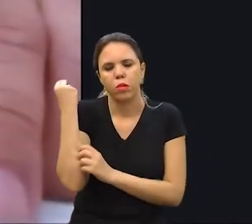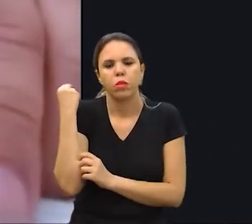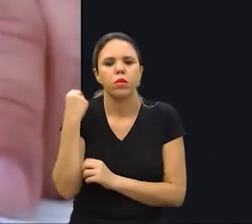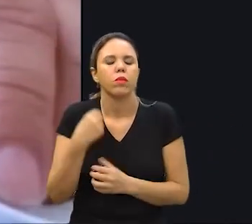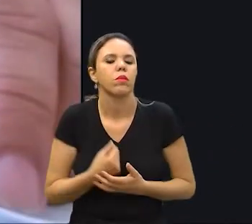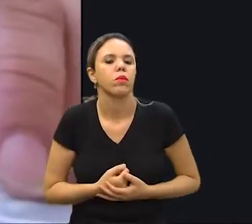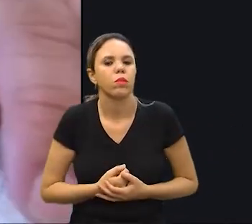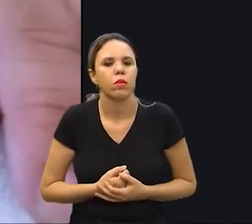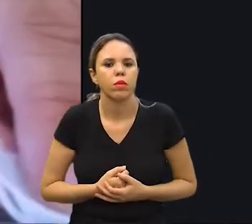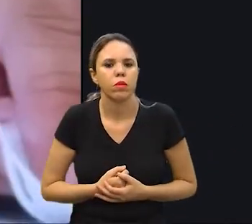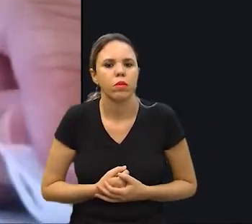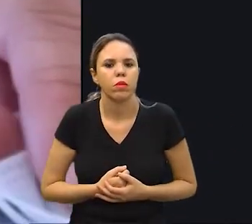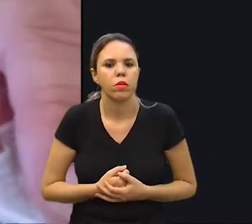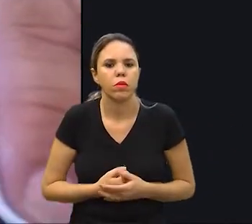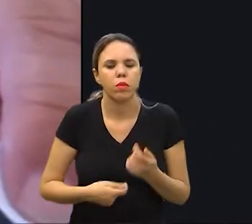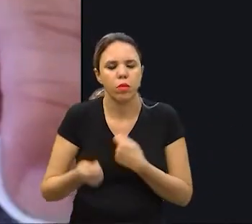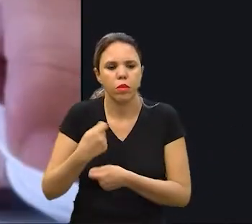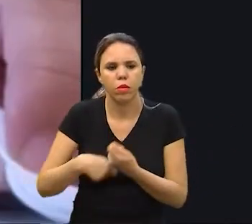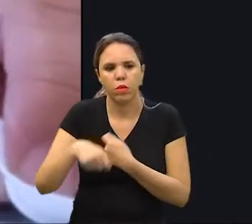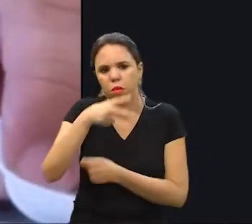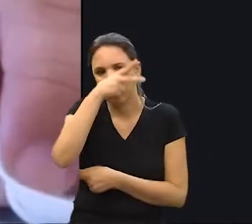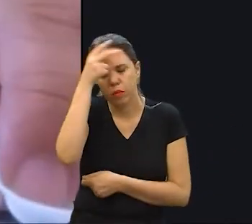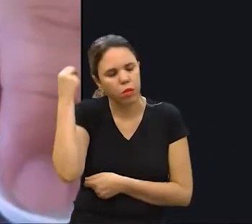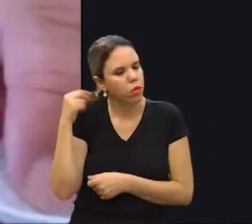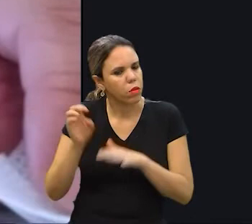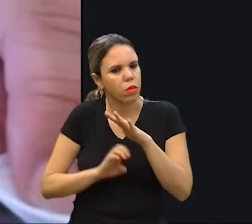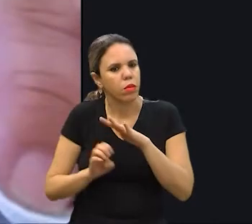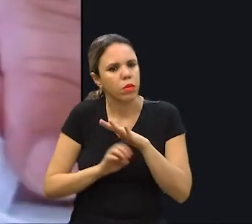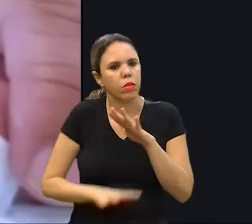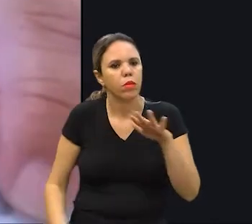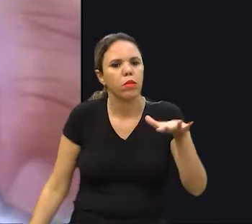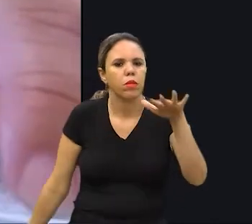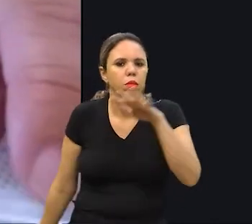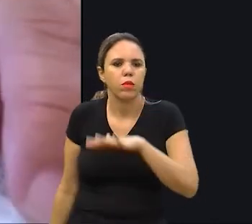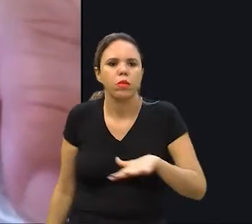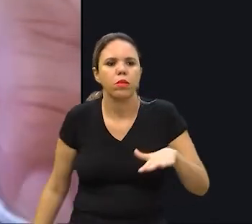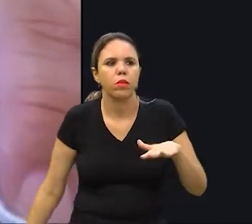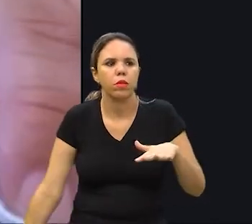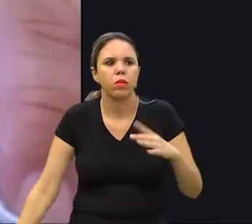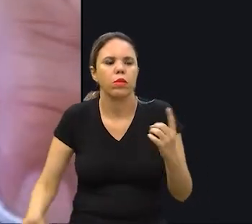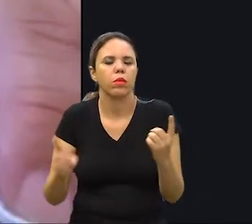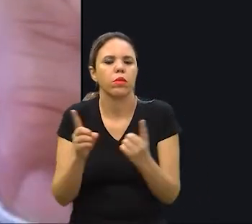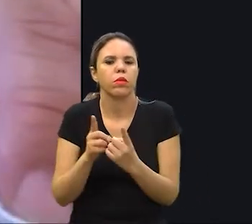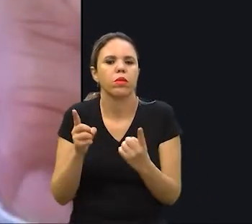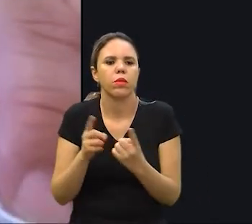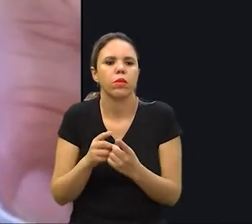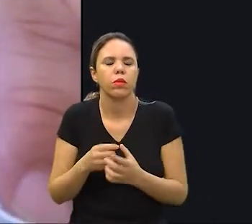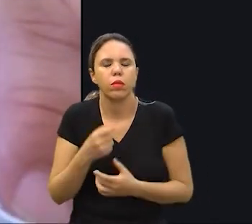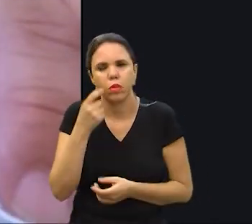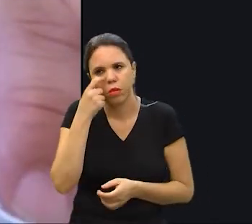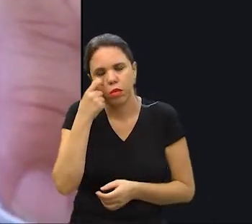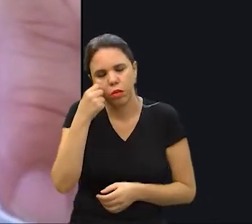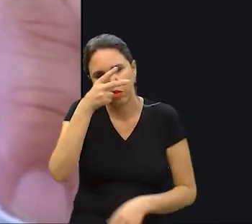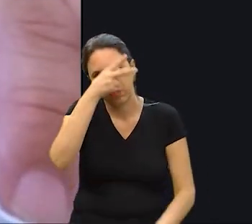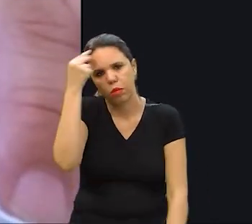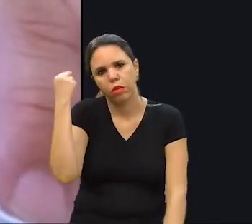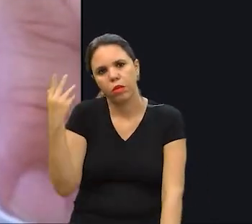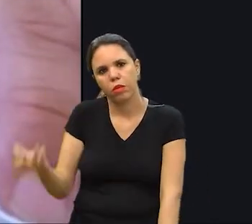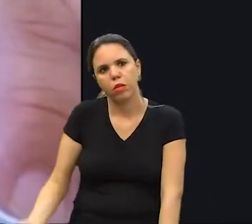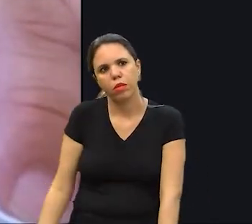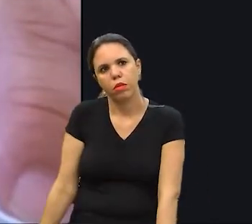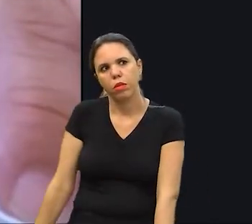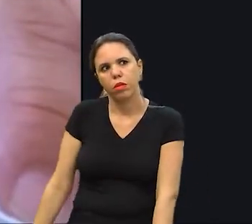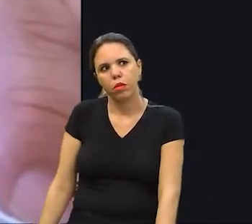públicos, seja na administração, seja nas empresas que prestam serviços à